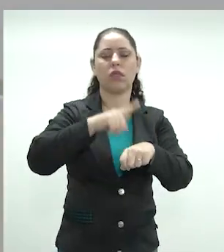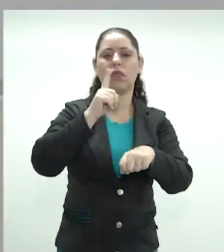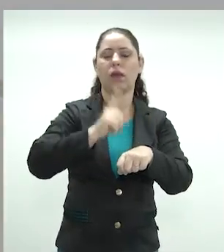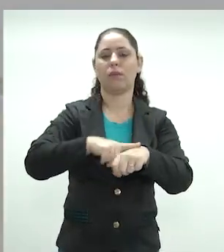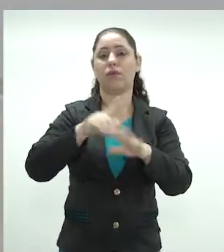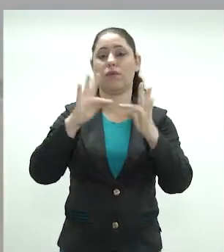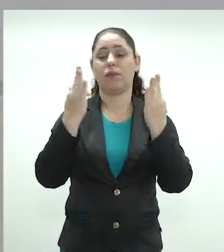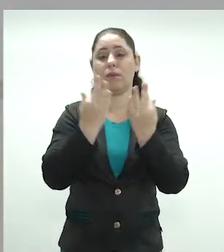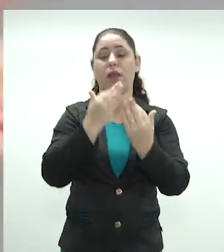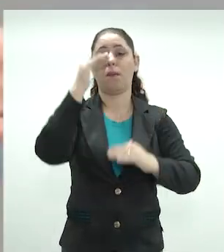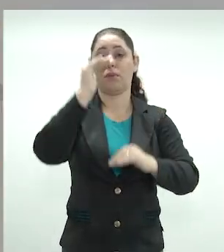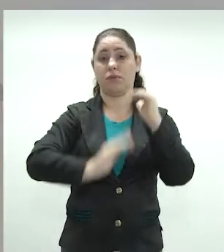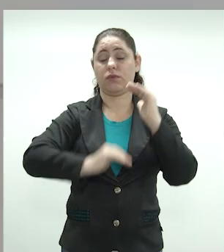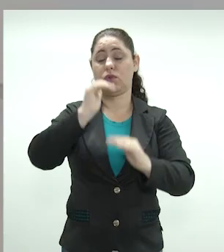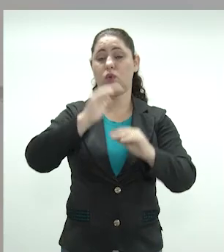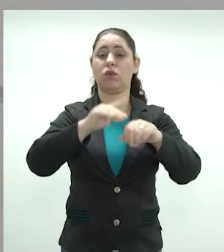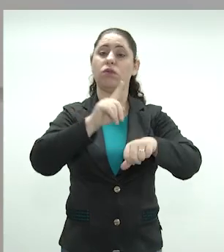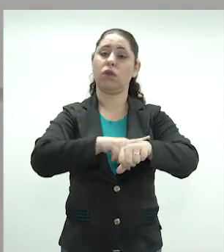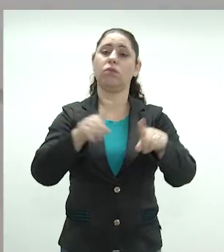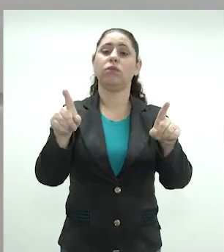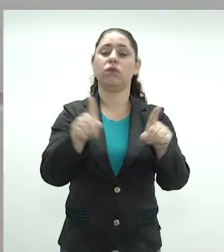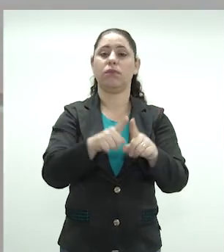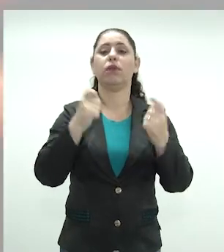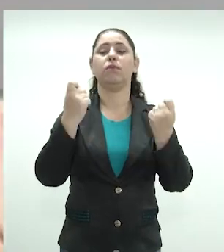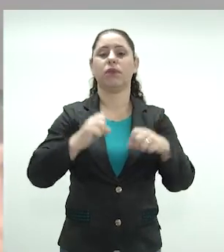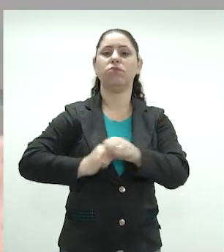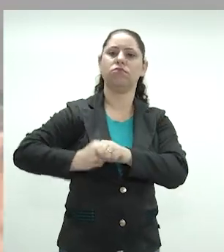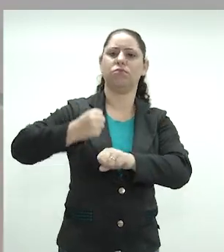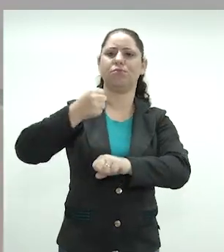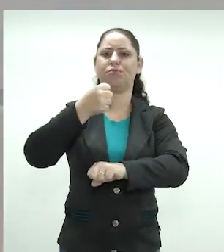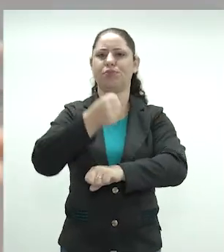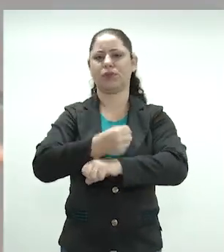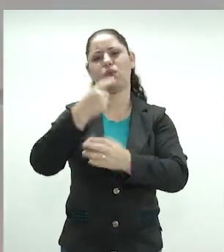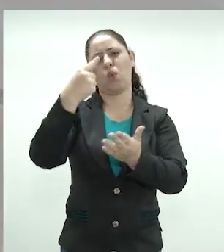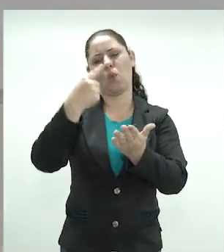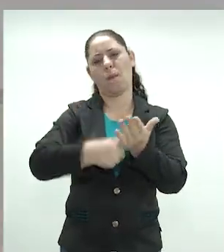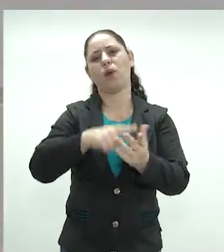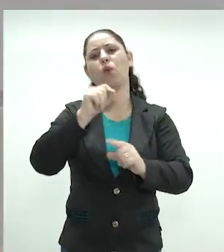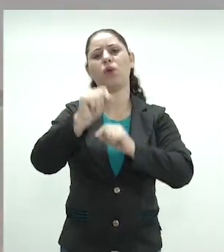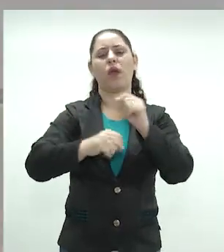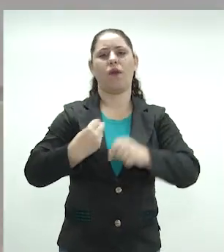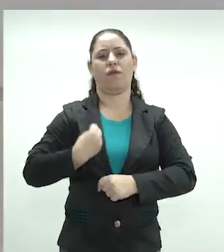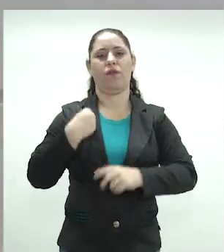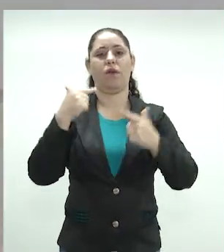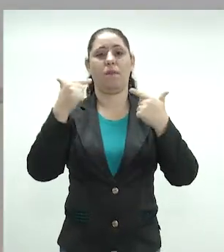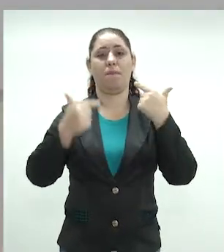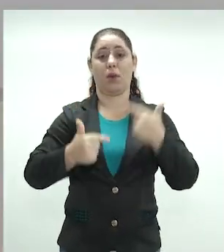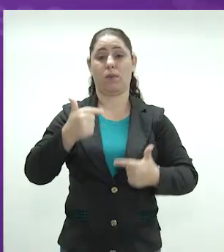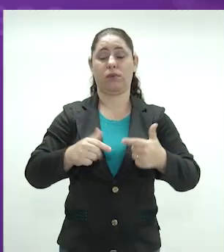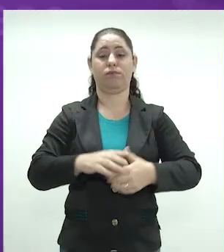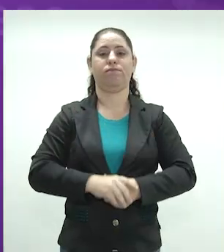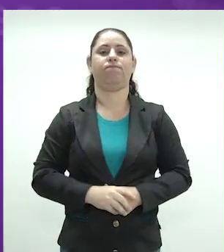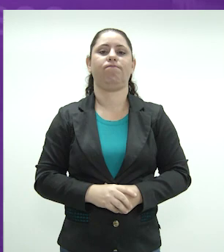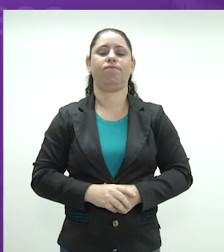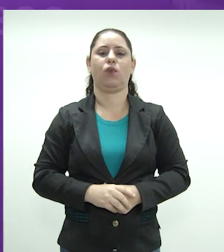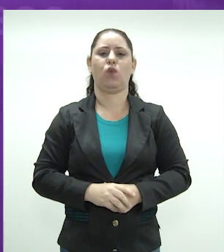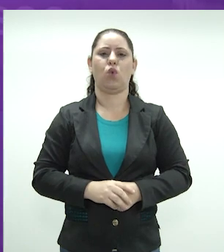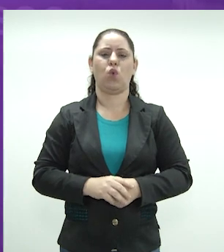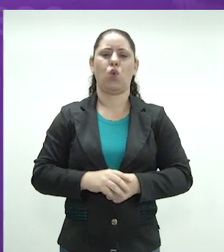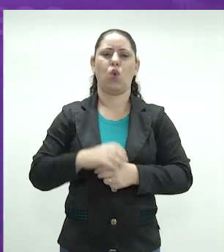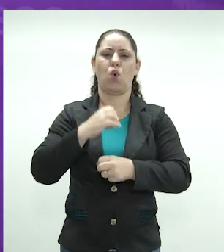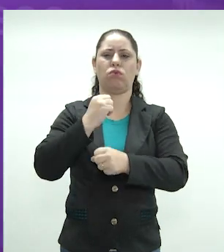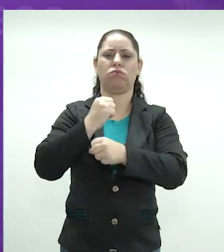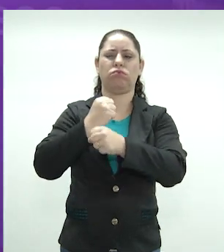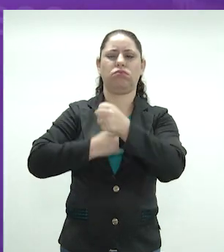tempo na profissão e também o tempo que a gente tem que se dedicar, destinar aí à vida pública. Nos